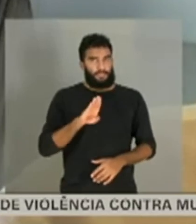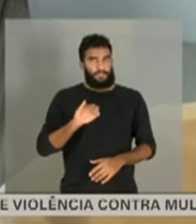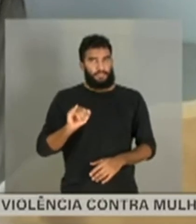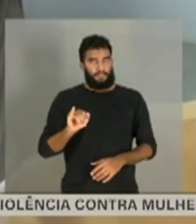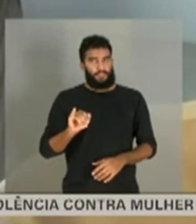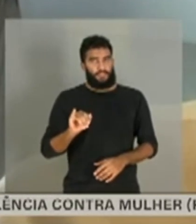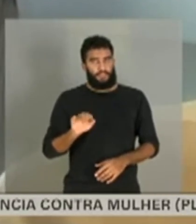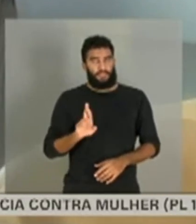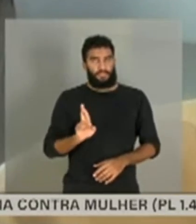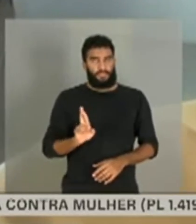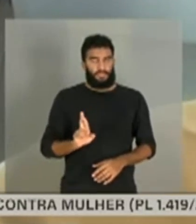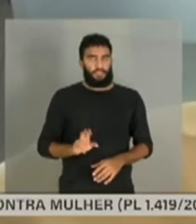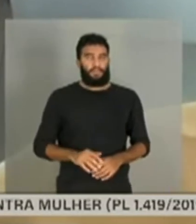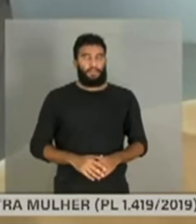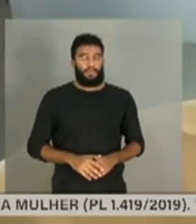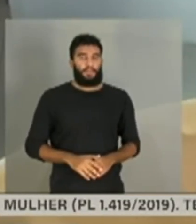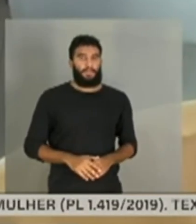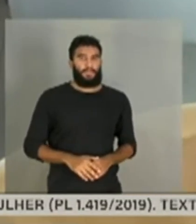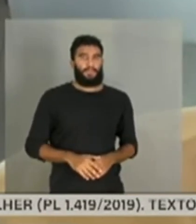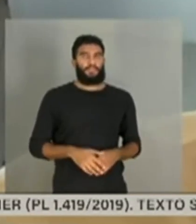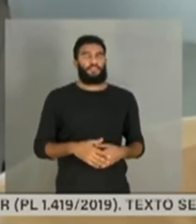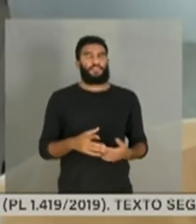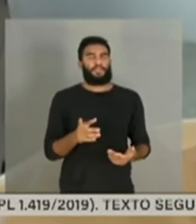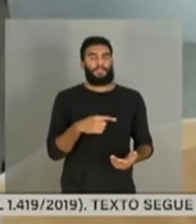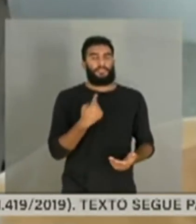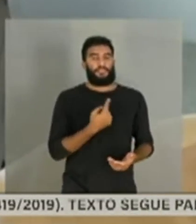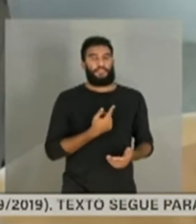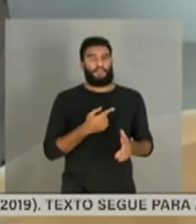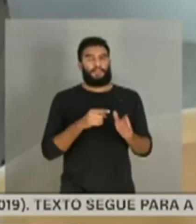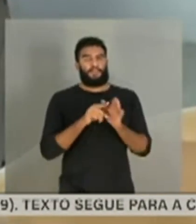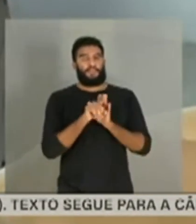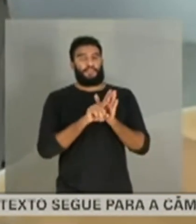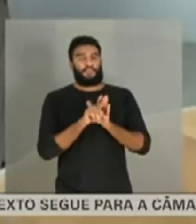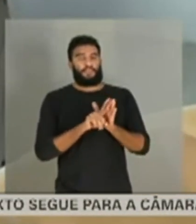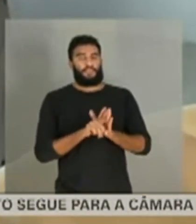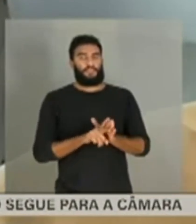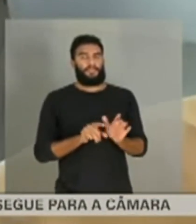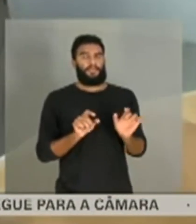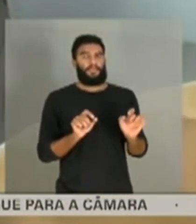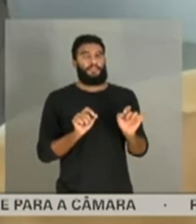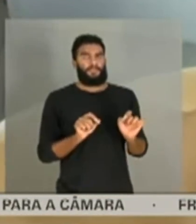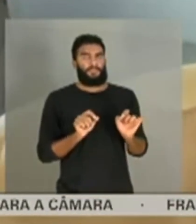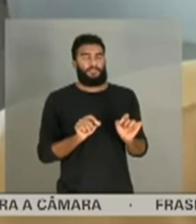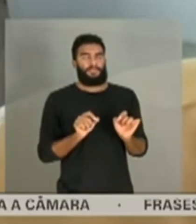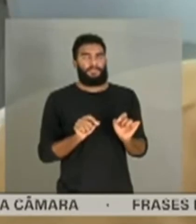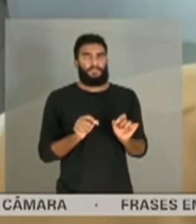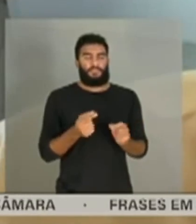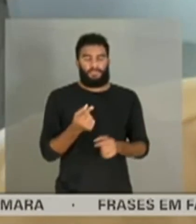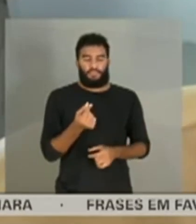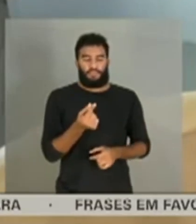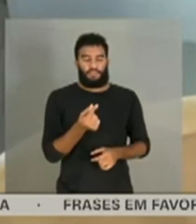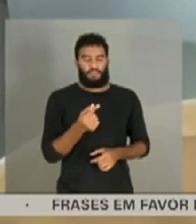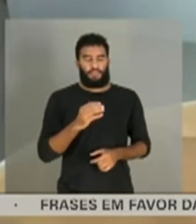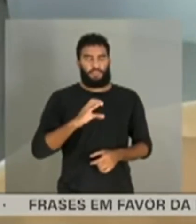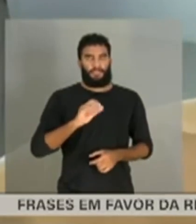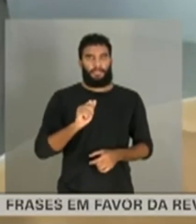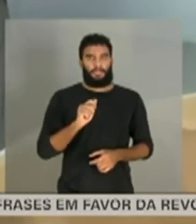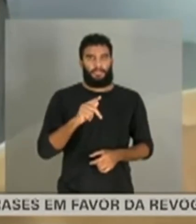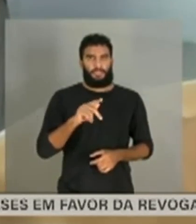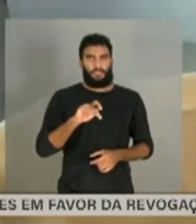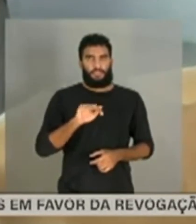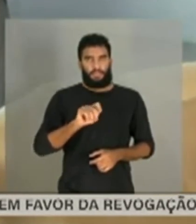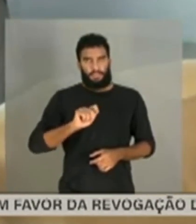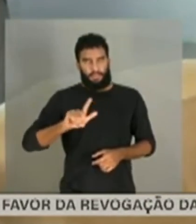entanto, nós fomos pesquisar exatamente o que seria esse capital integralizado, ou